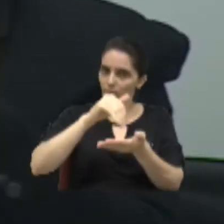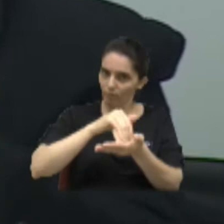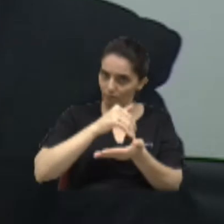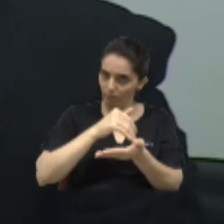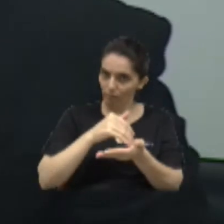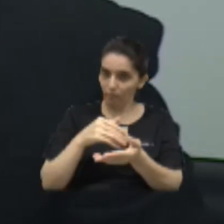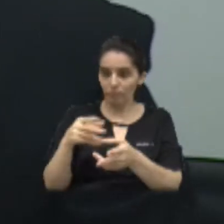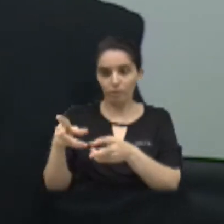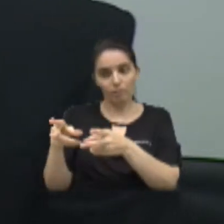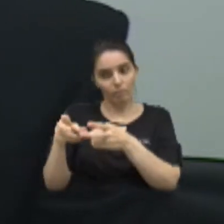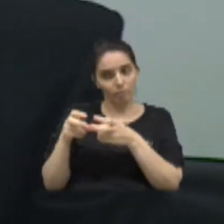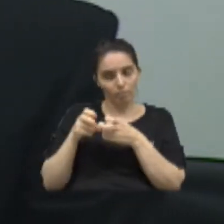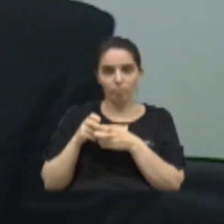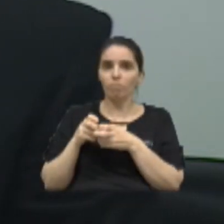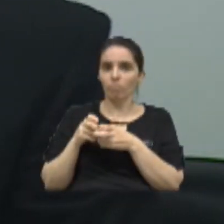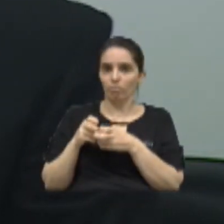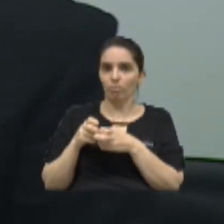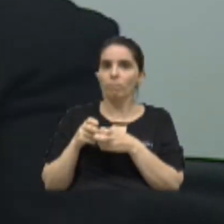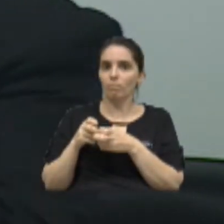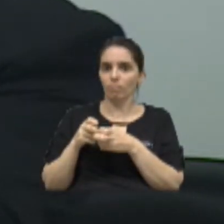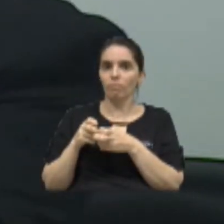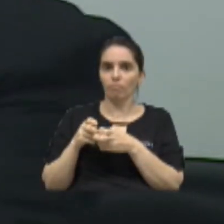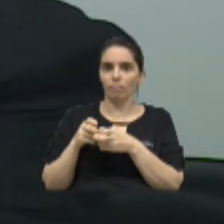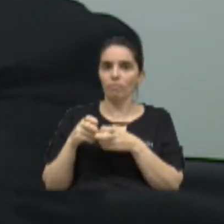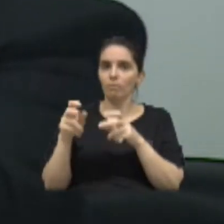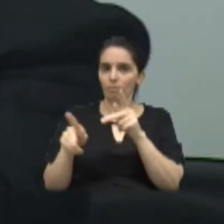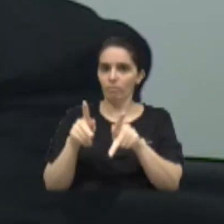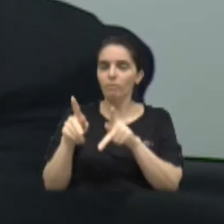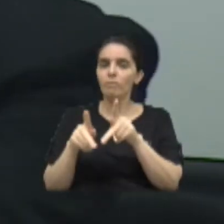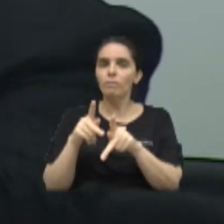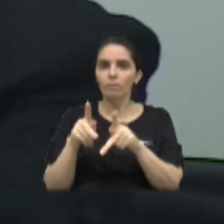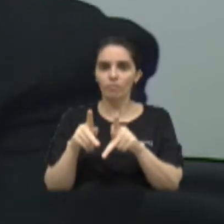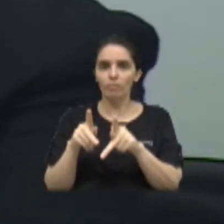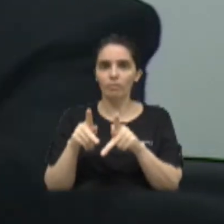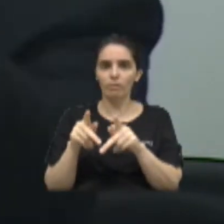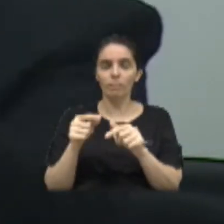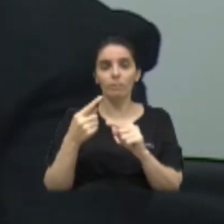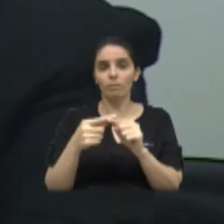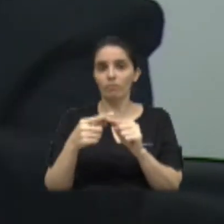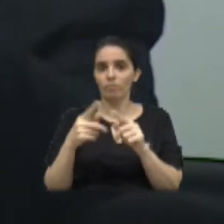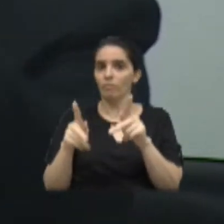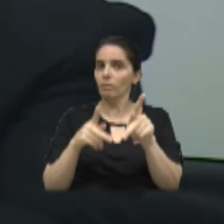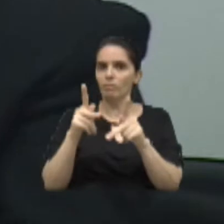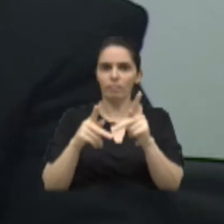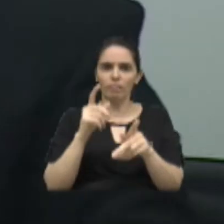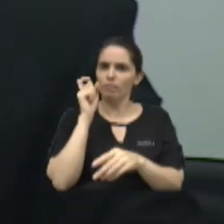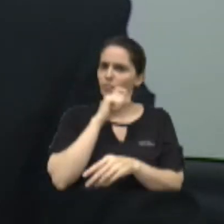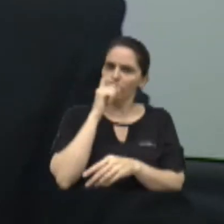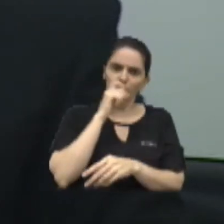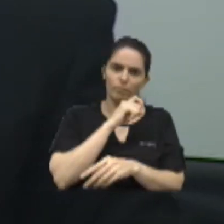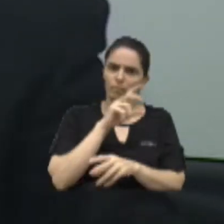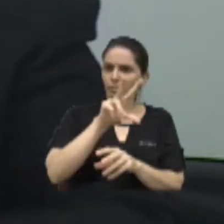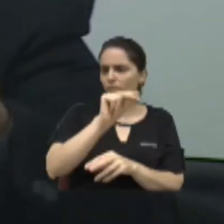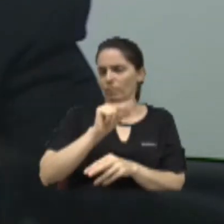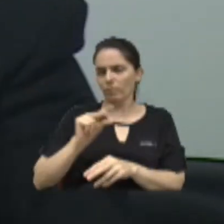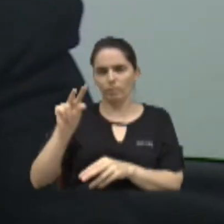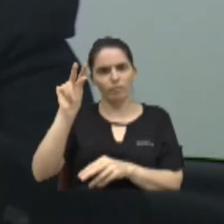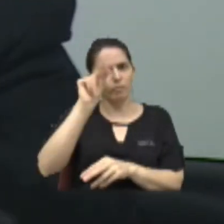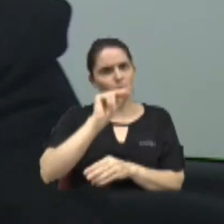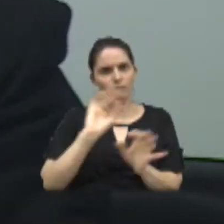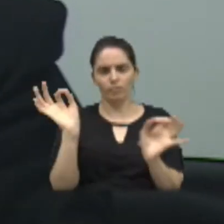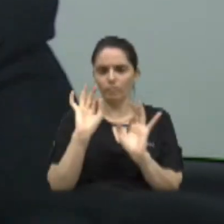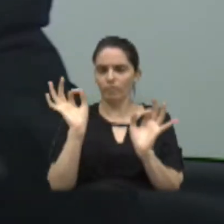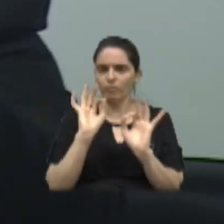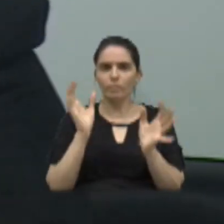esse olhar especial, vereador Marcelo, com a população que não está aqui para mentir, para enganar ninguém. A população